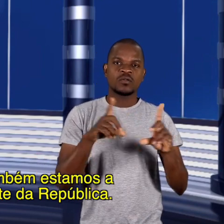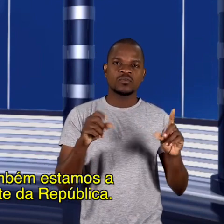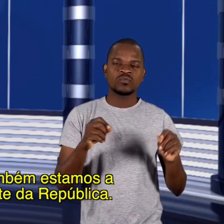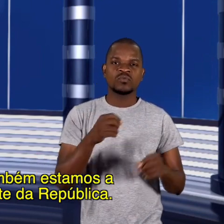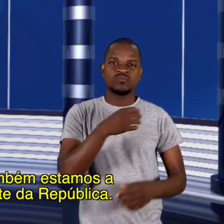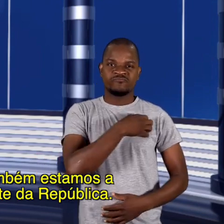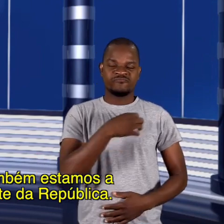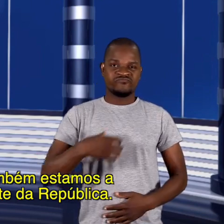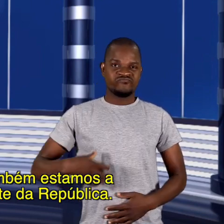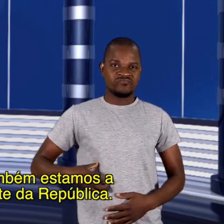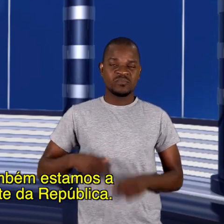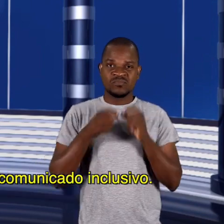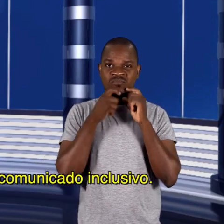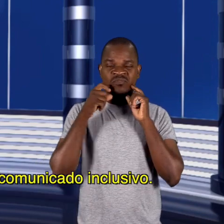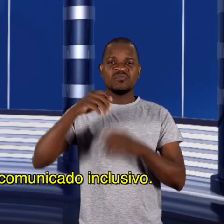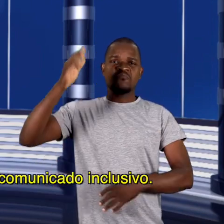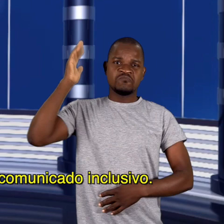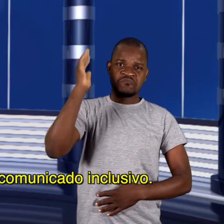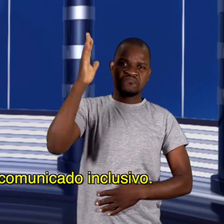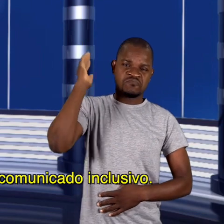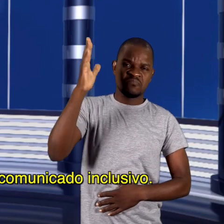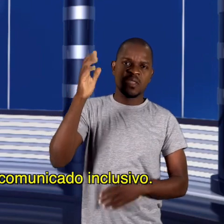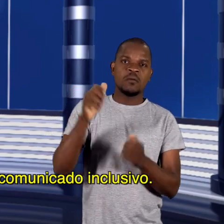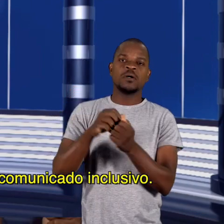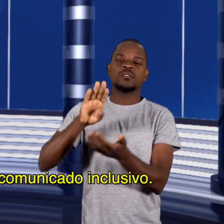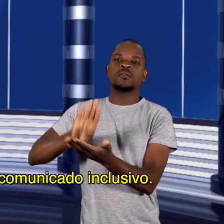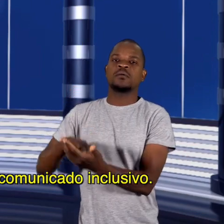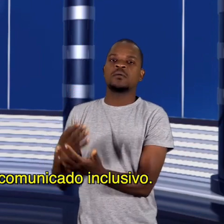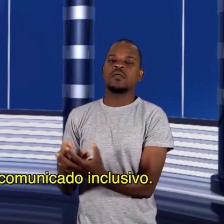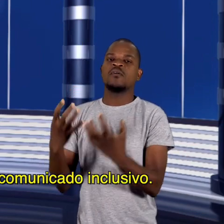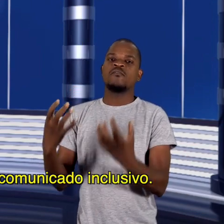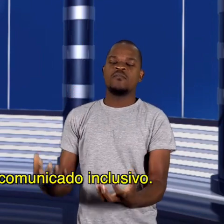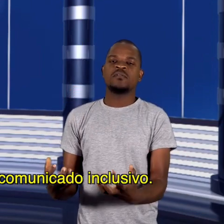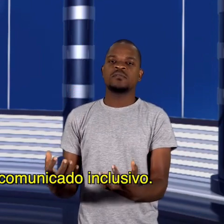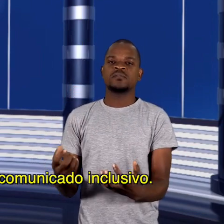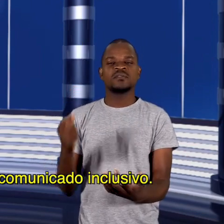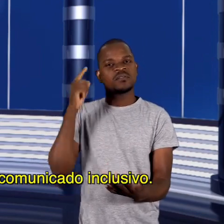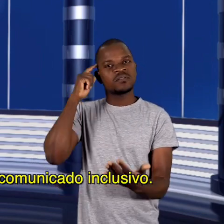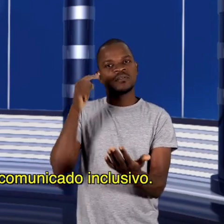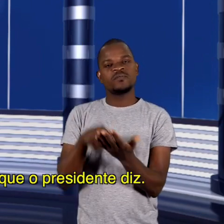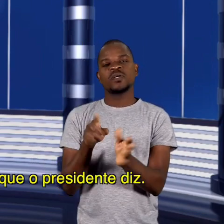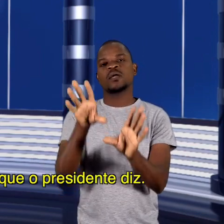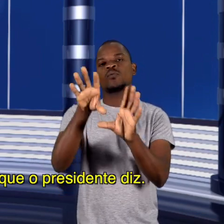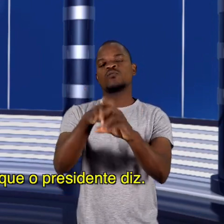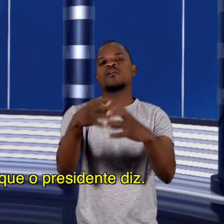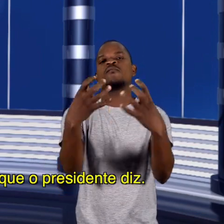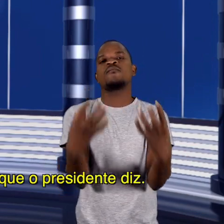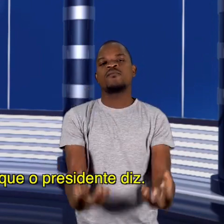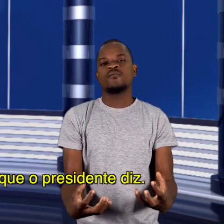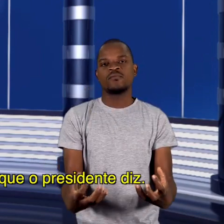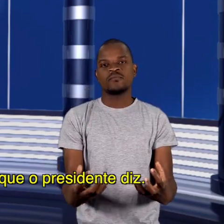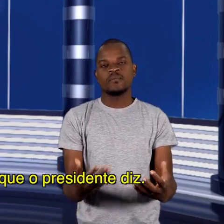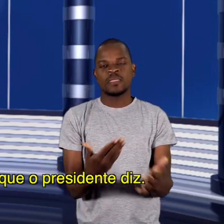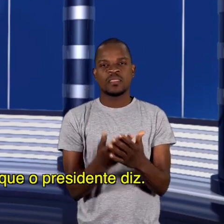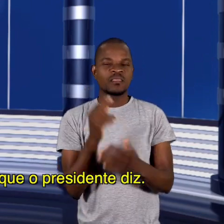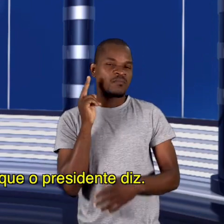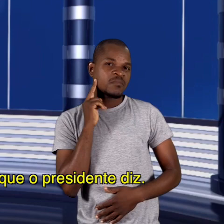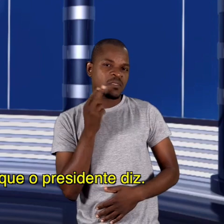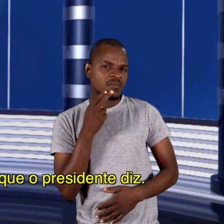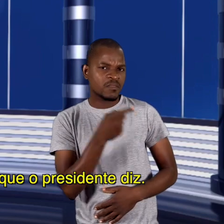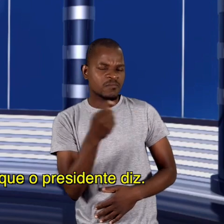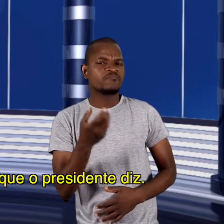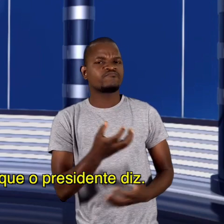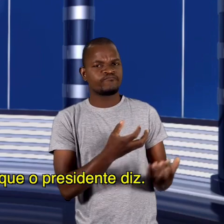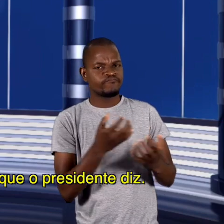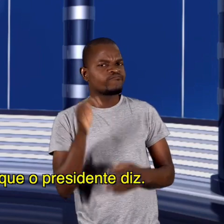do presidente da república se não tem a língua de sinal não é um comunicado inclusivo as pessoas surdas precisam